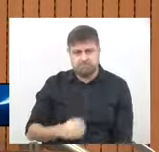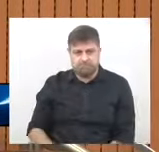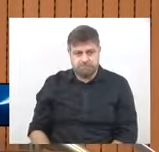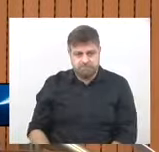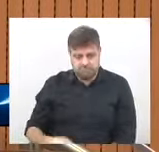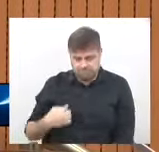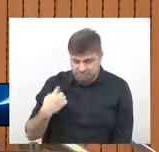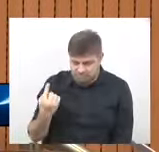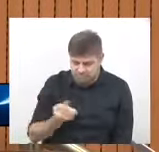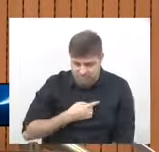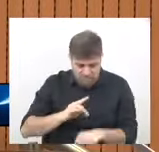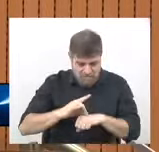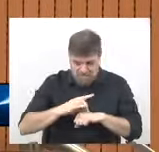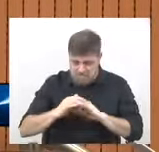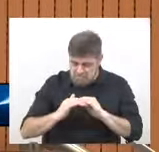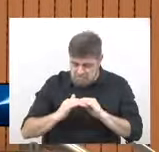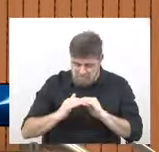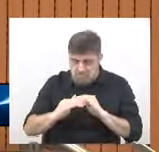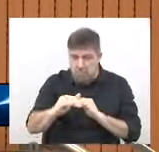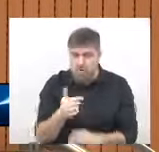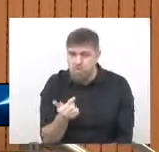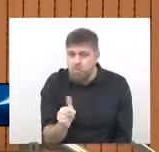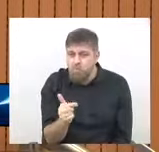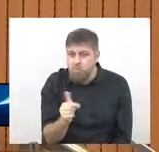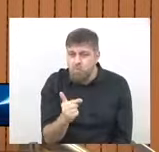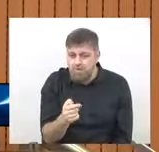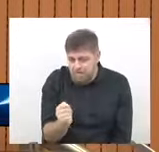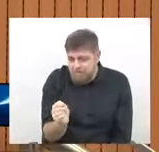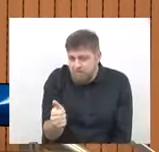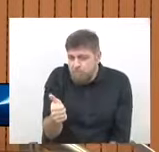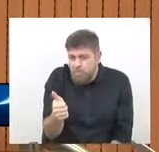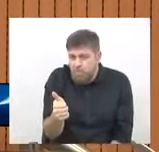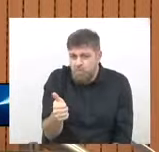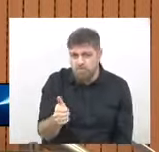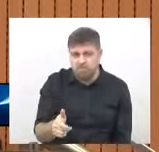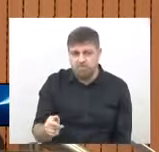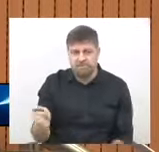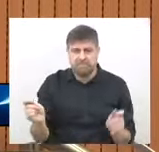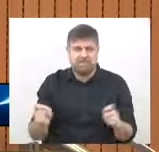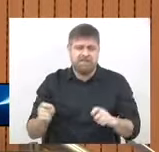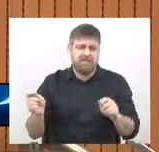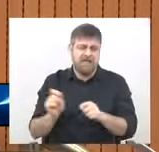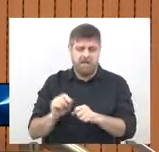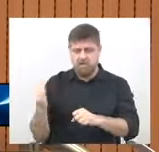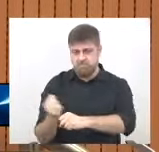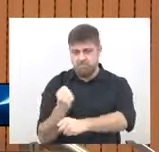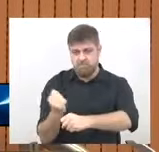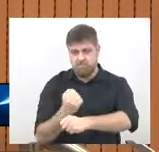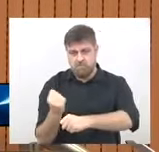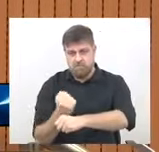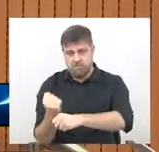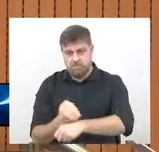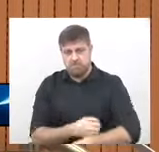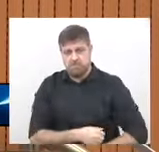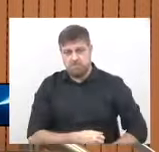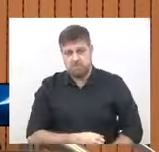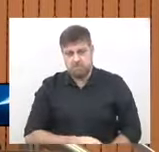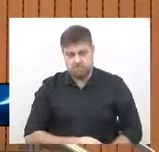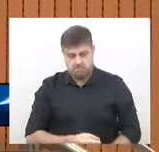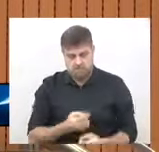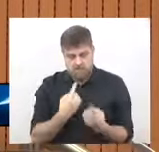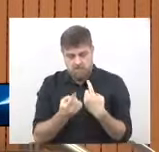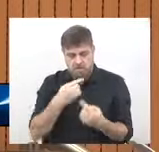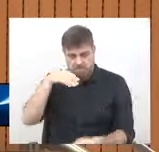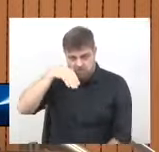temos tanta massa de asfáltica, o que tem é pouco, e dá para fazer ainda obra na John Boy do